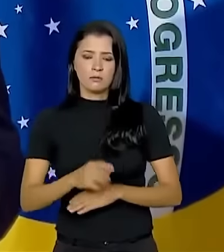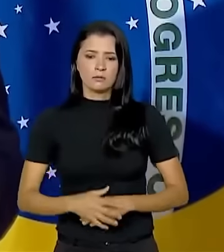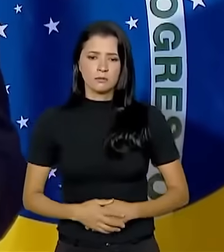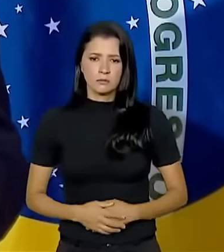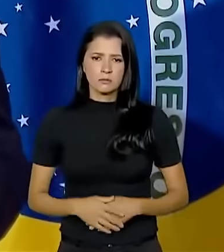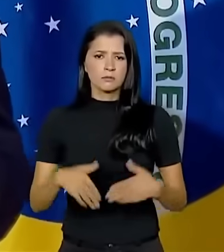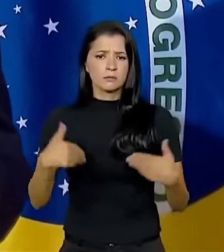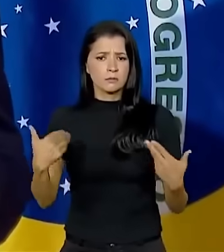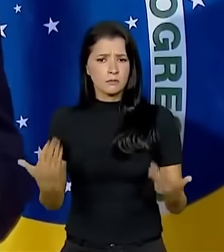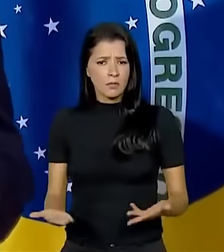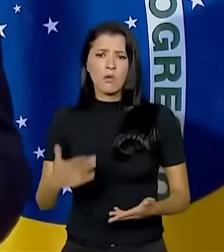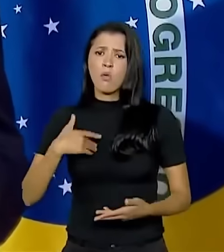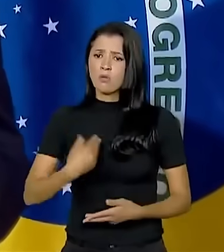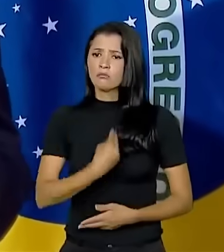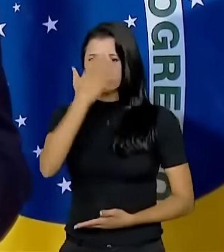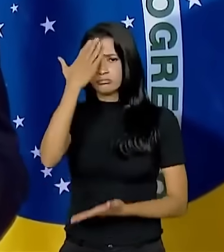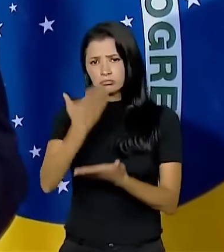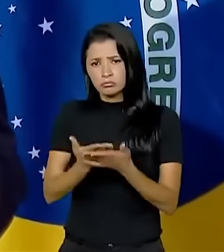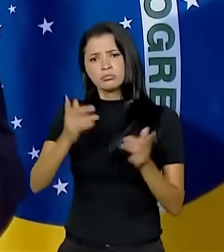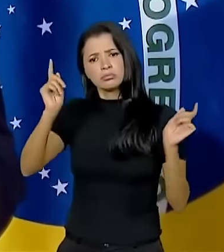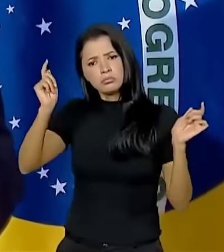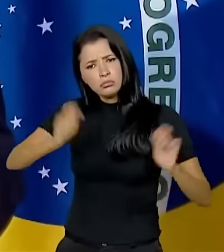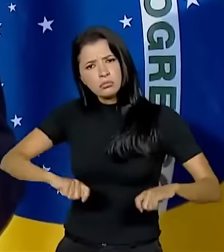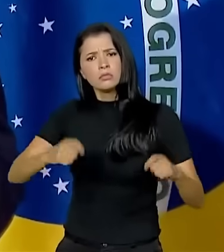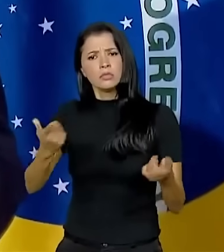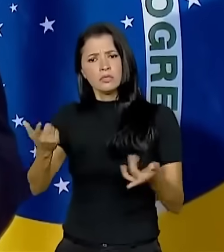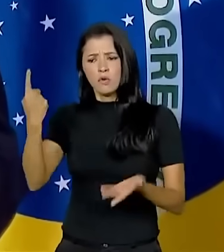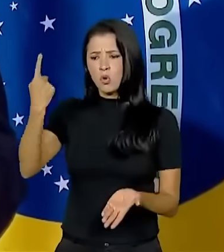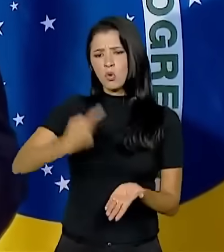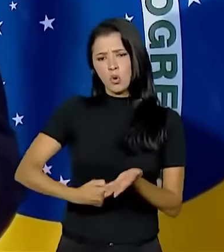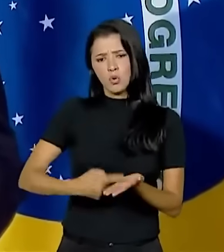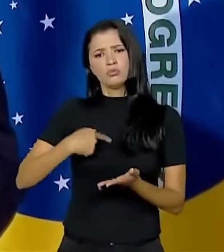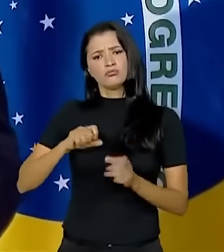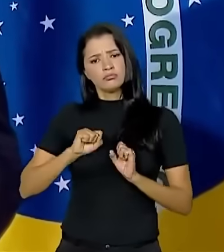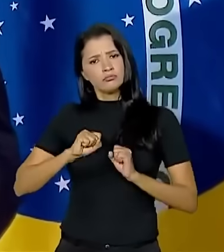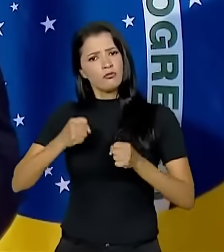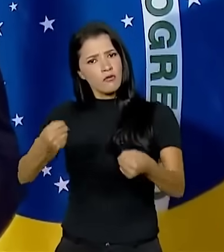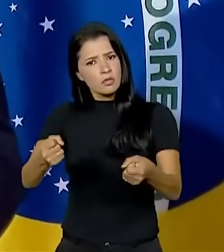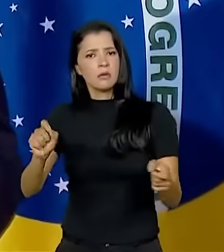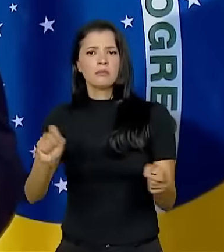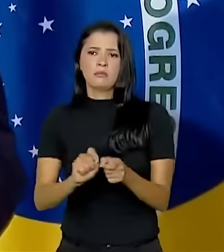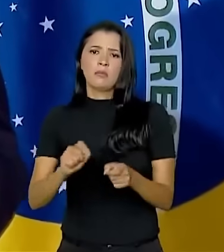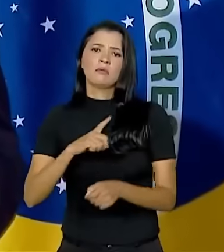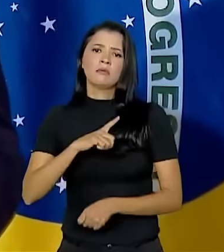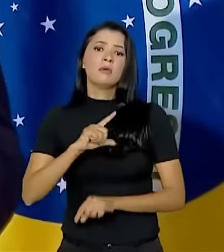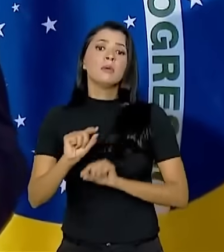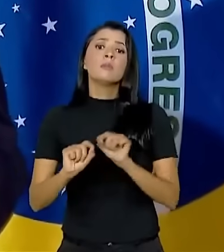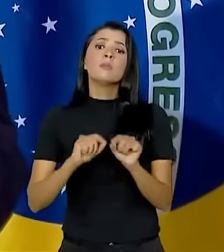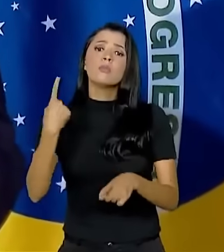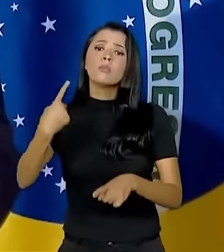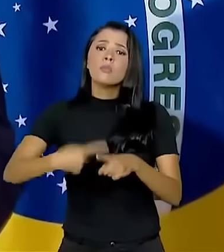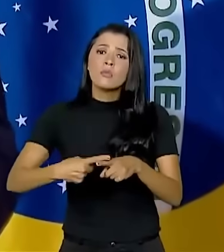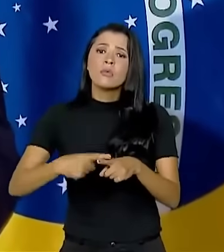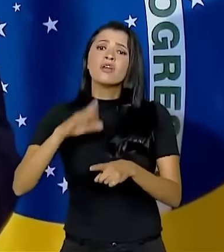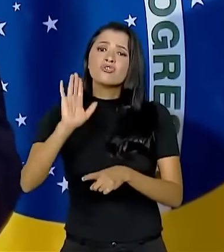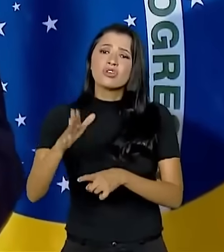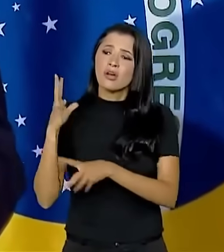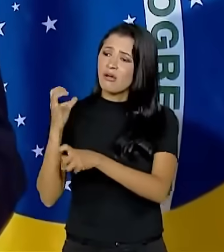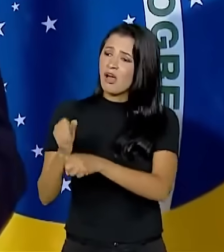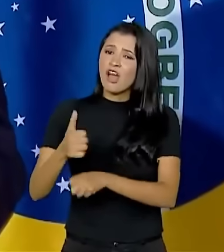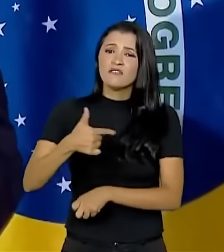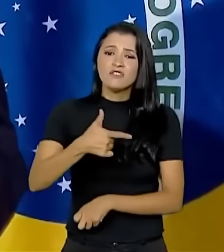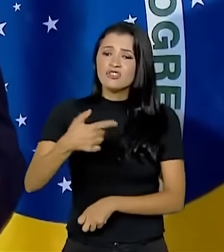puder acreditar que é possível fazer esse acordo, eu vou lutar para fazer, porque depois de 23